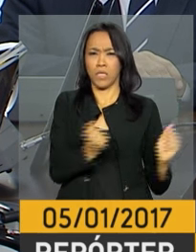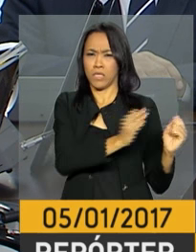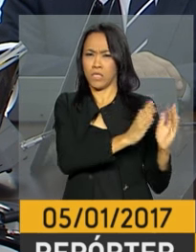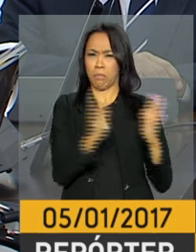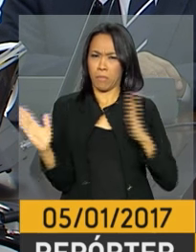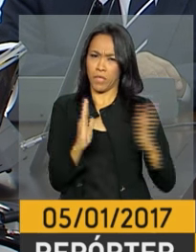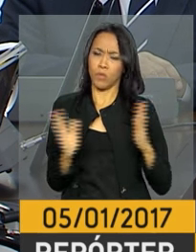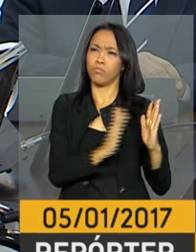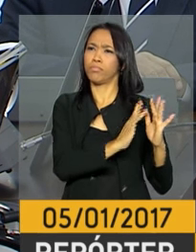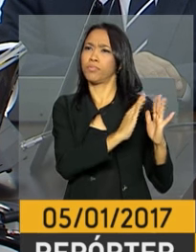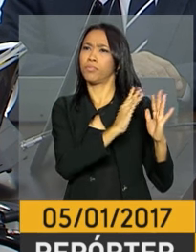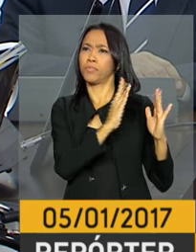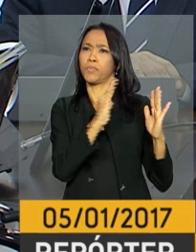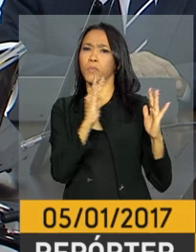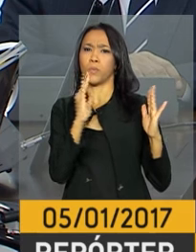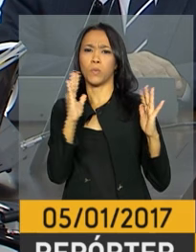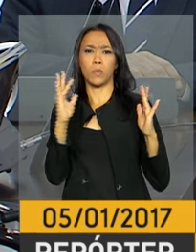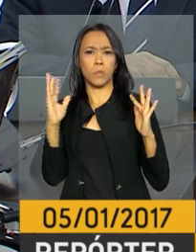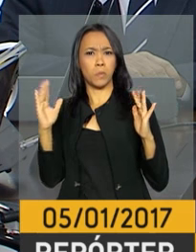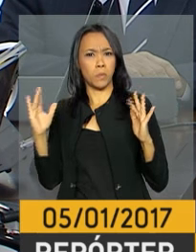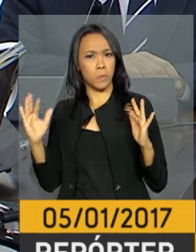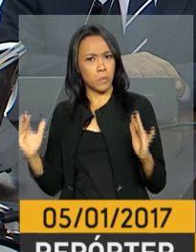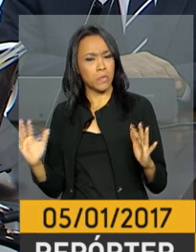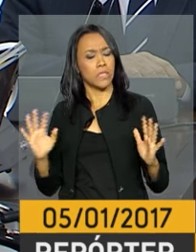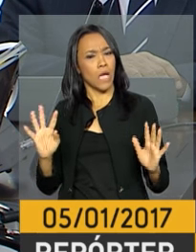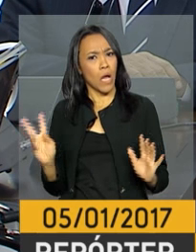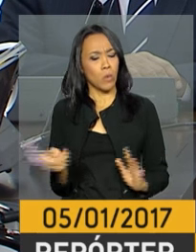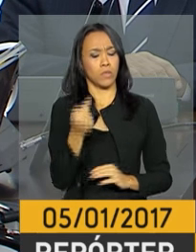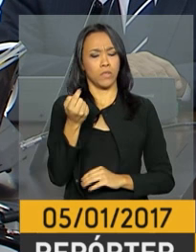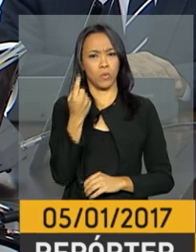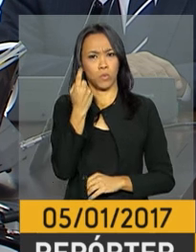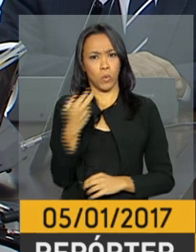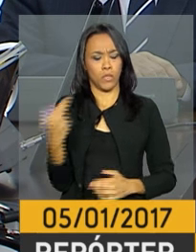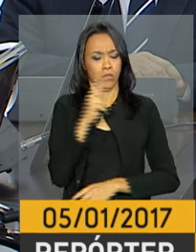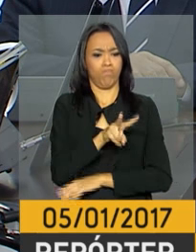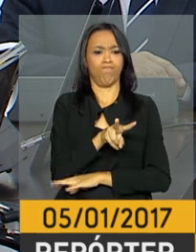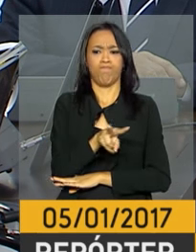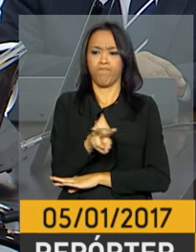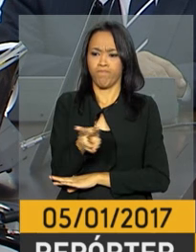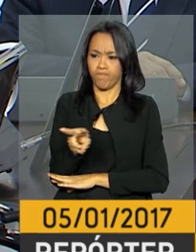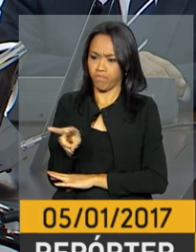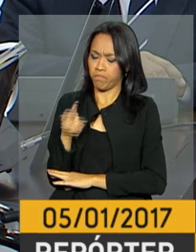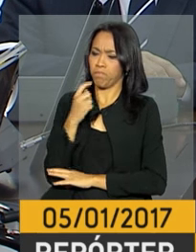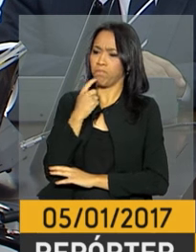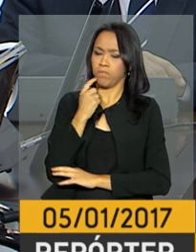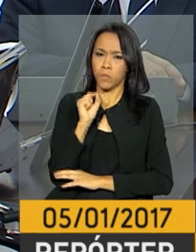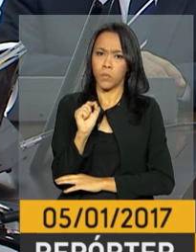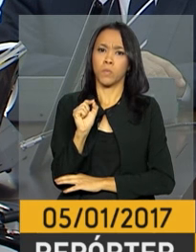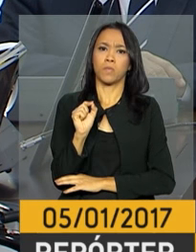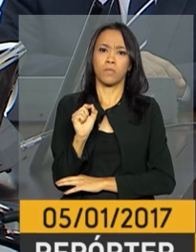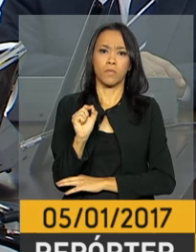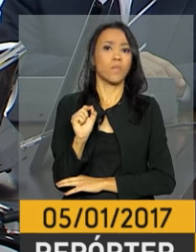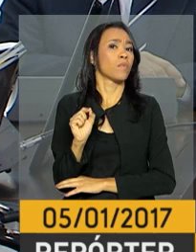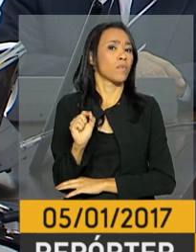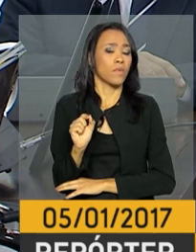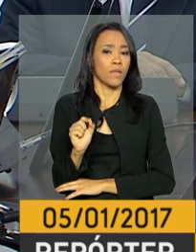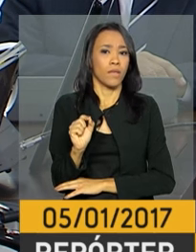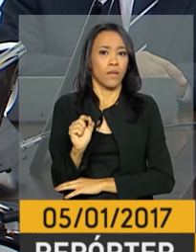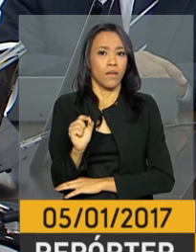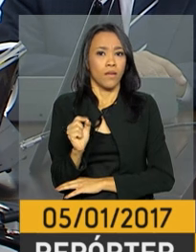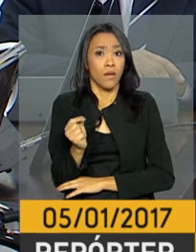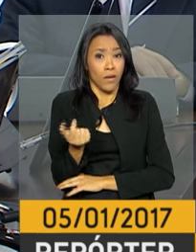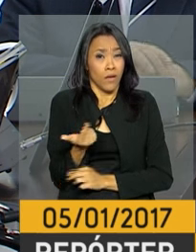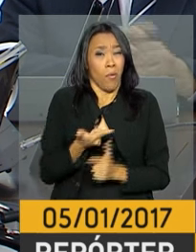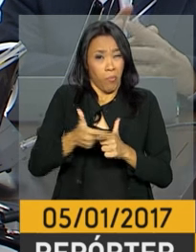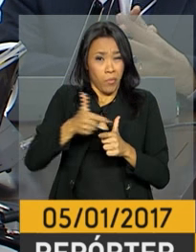fenômeno é a que nos chama a atenção é o fato da grande o grande